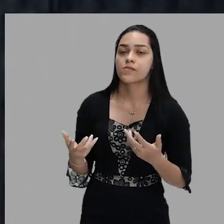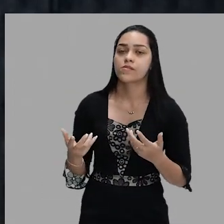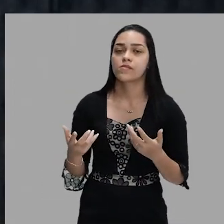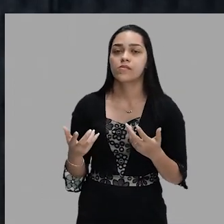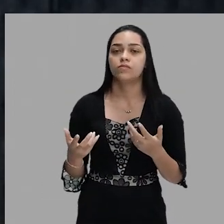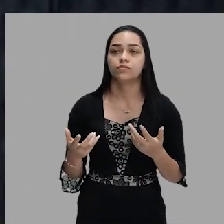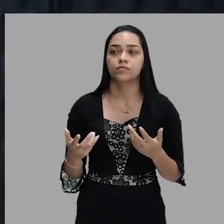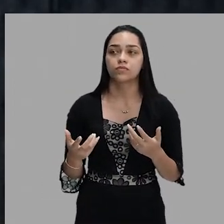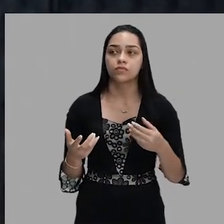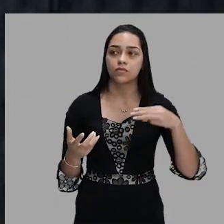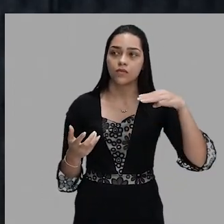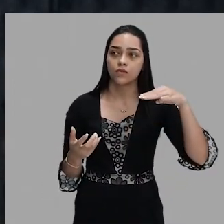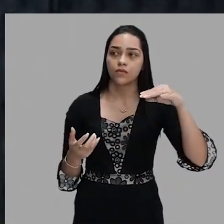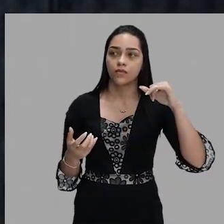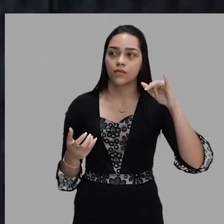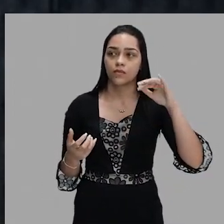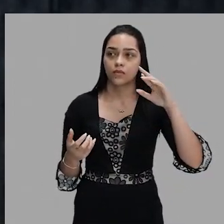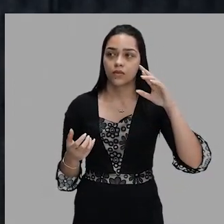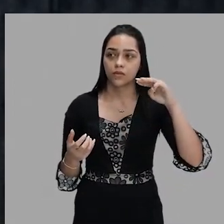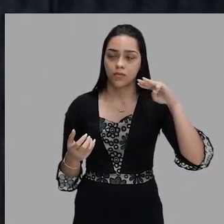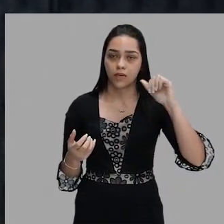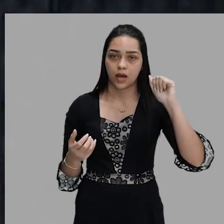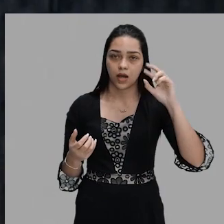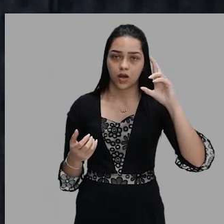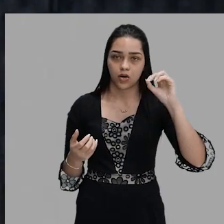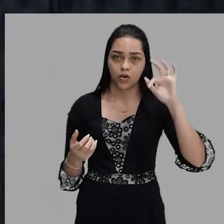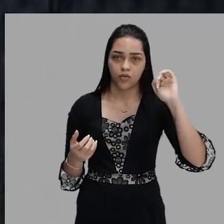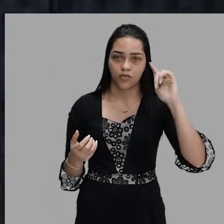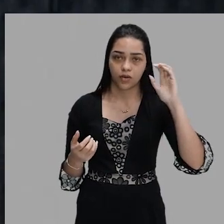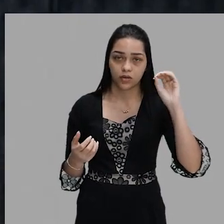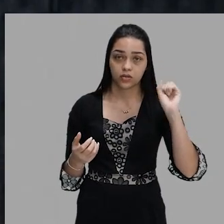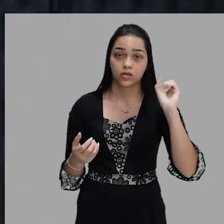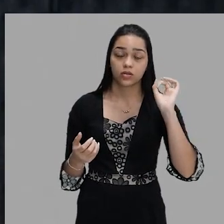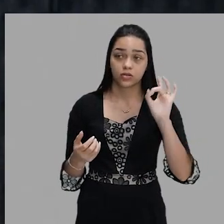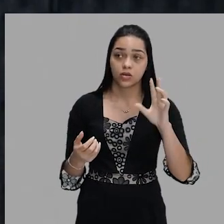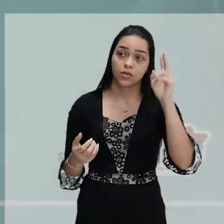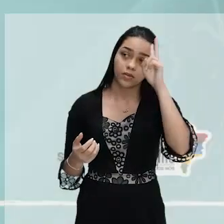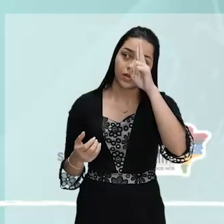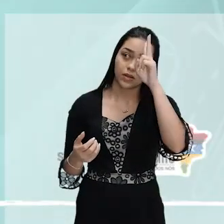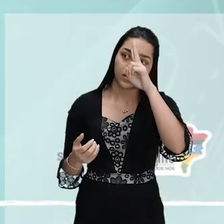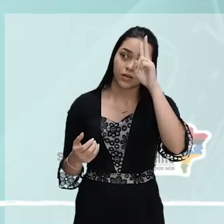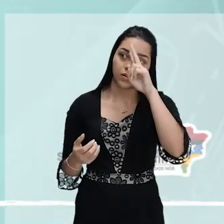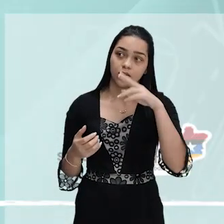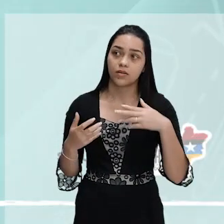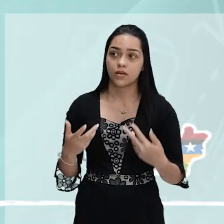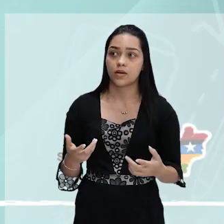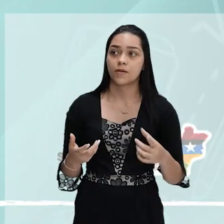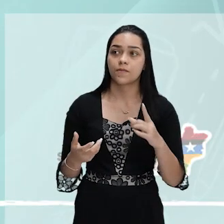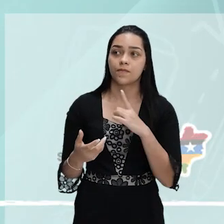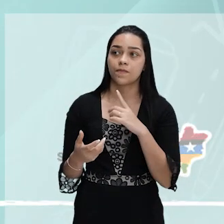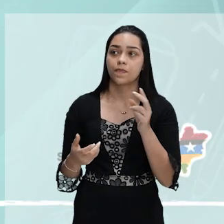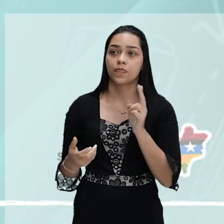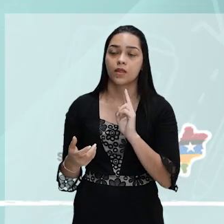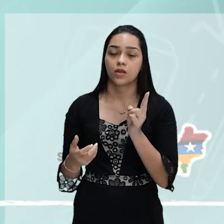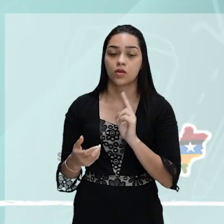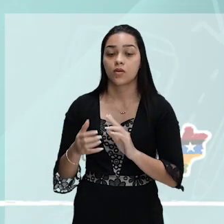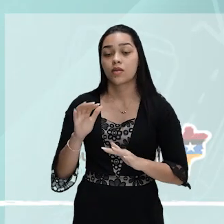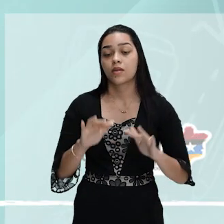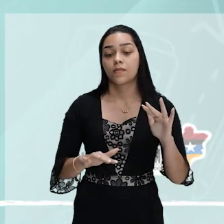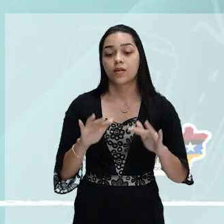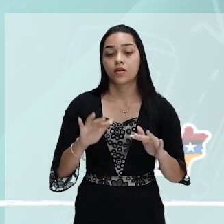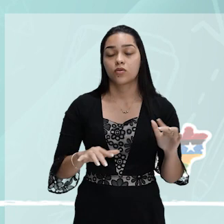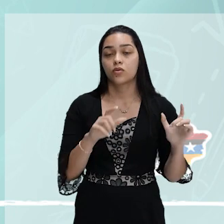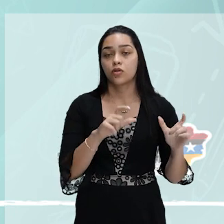menos do que macrófagos, ok? E aí, só para a gente lembrar, os macrófagos, dependendo